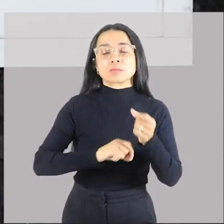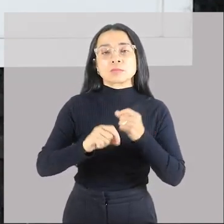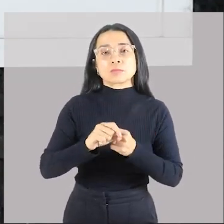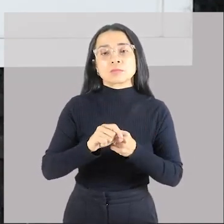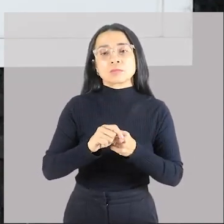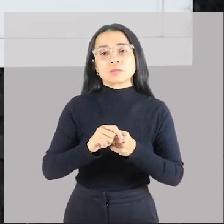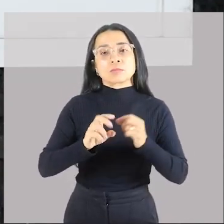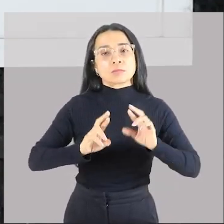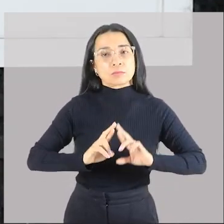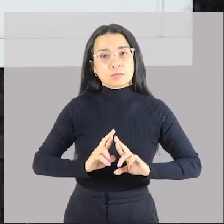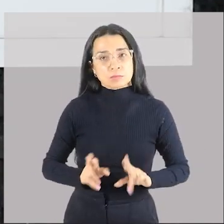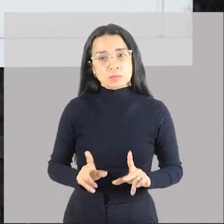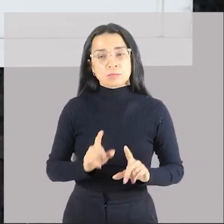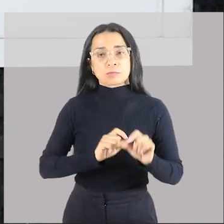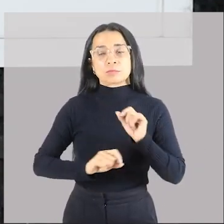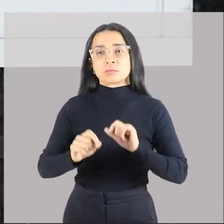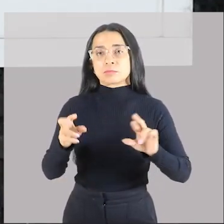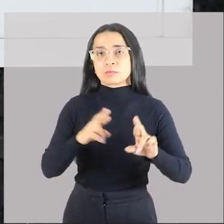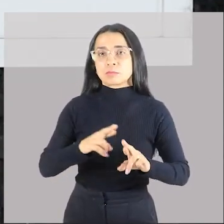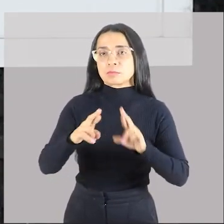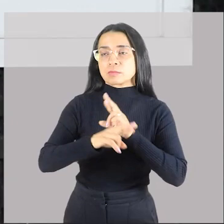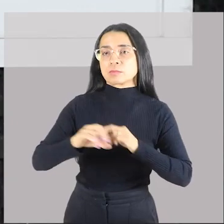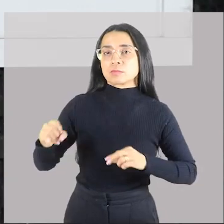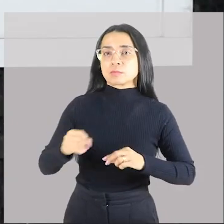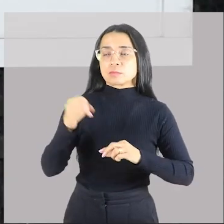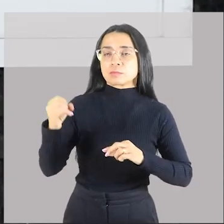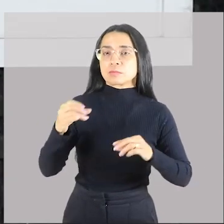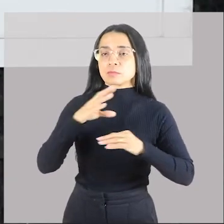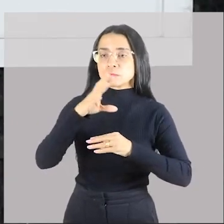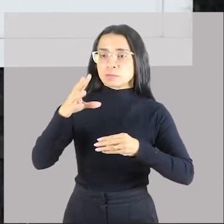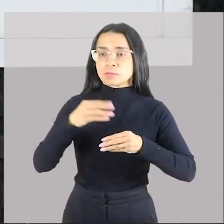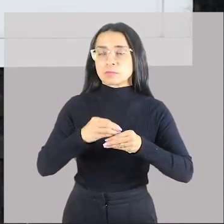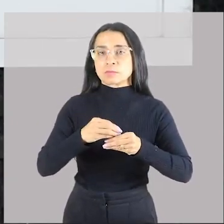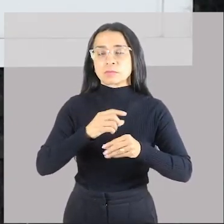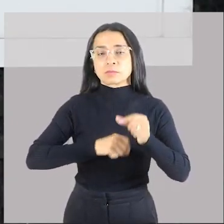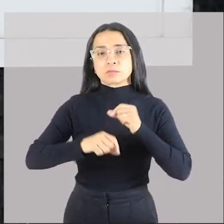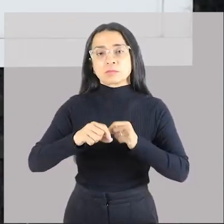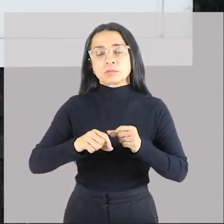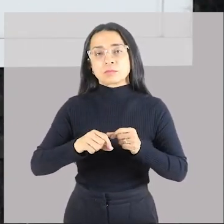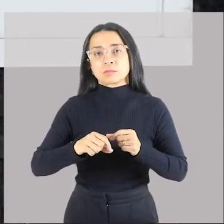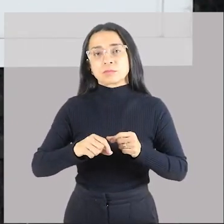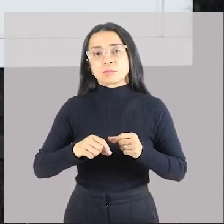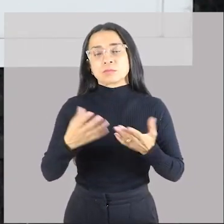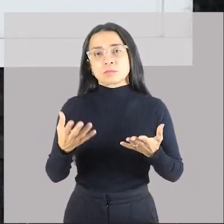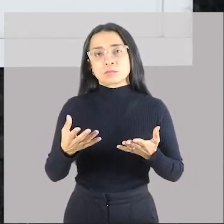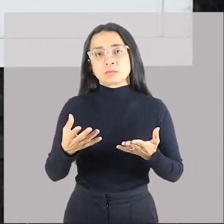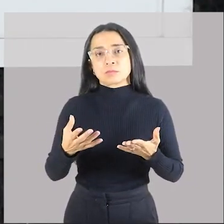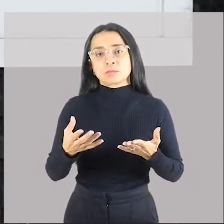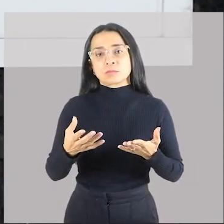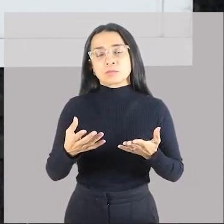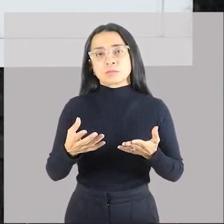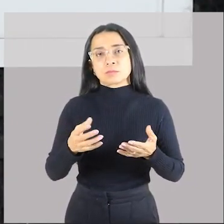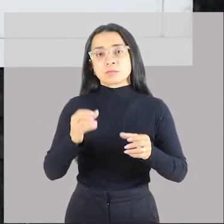grande diferença em relação ao juro composto. Então você vai fazer a conta de novo. Vai pegar o R$1.000,